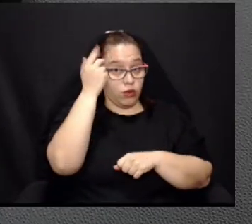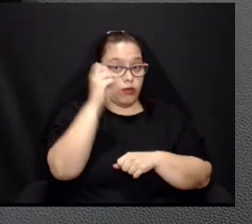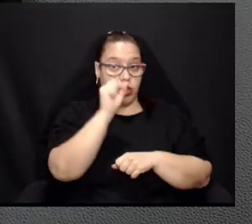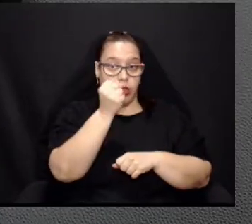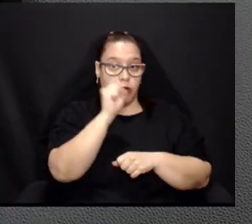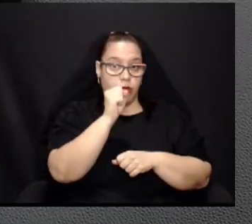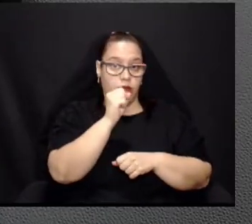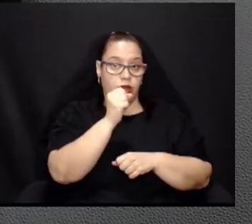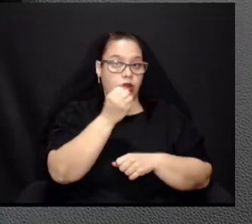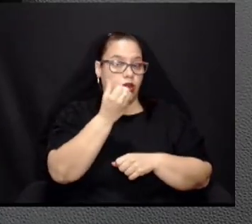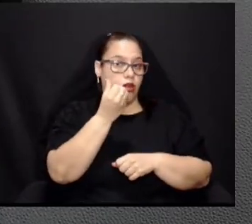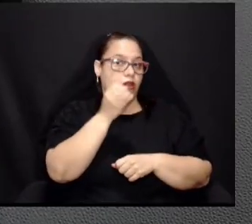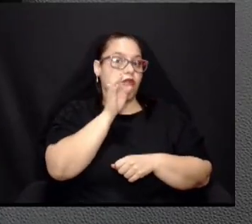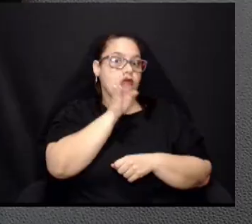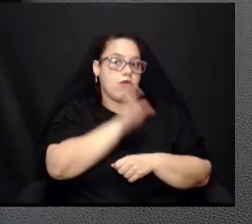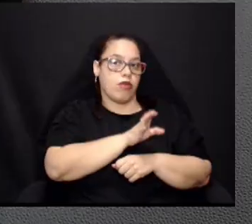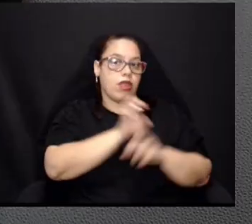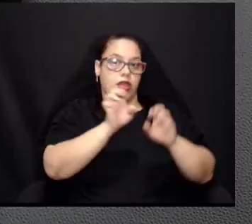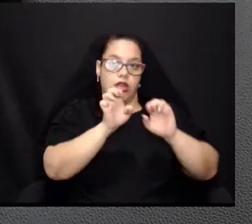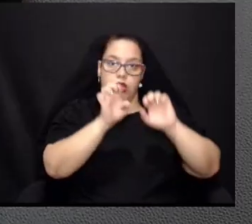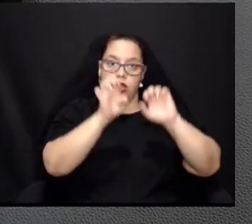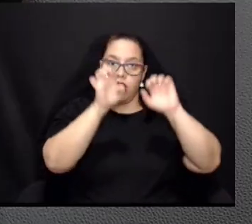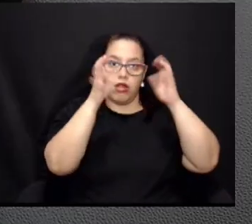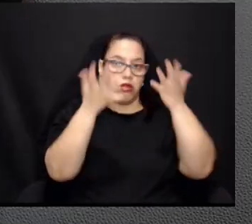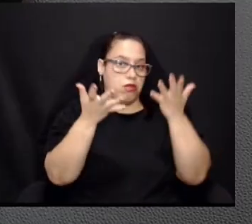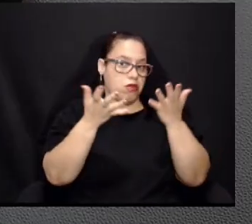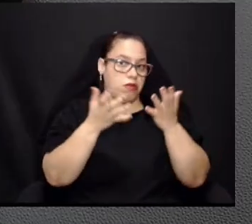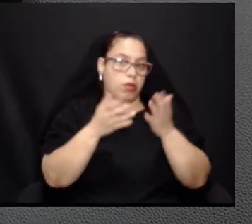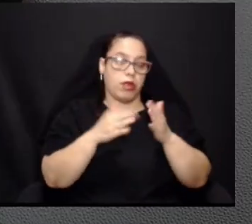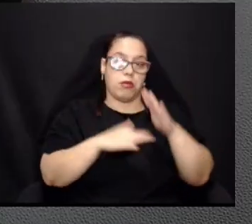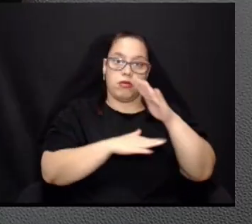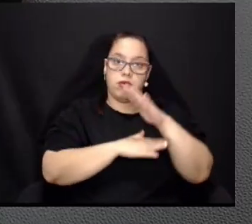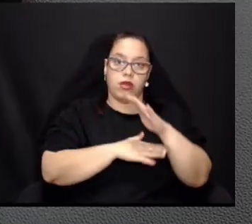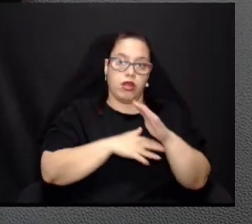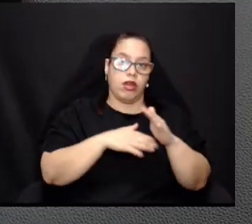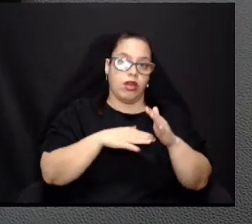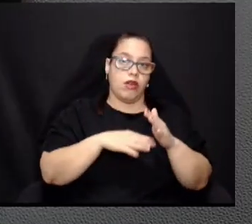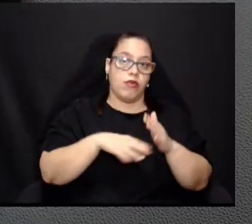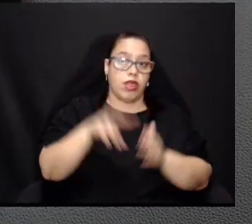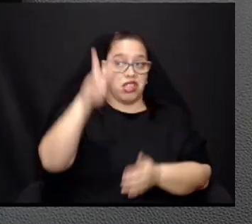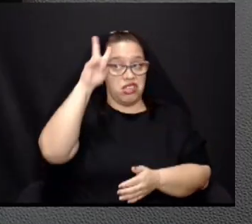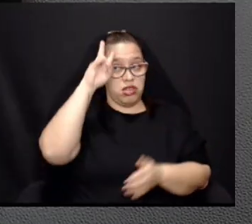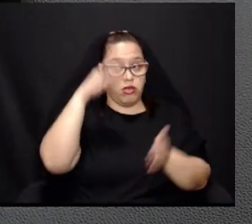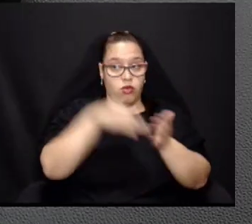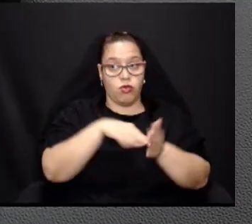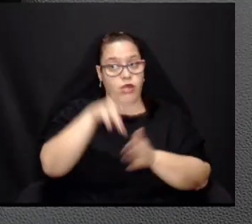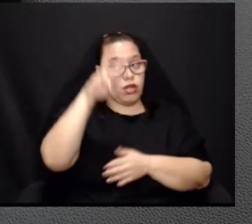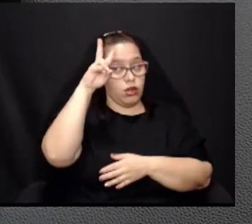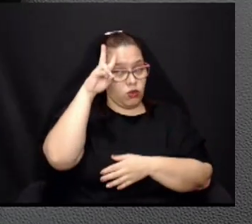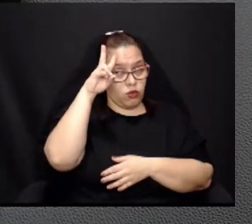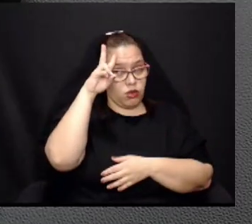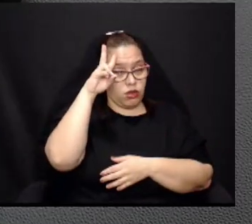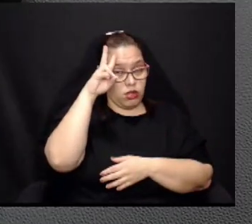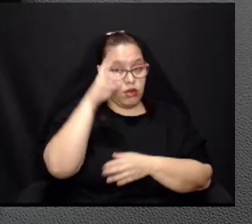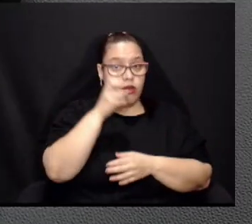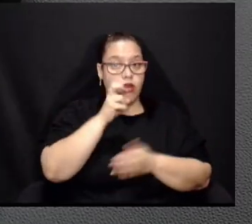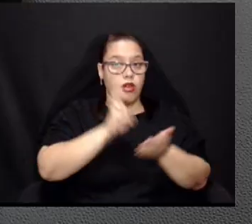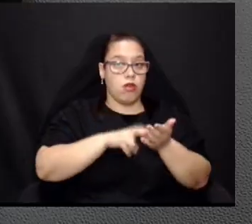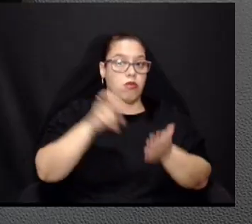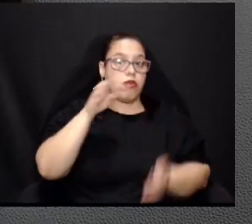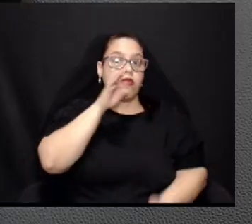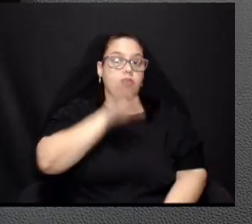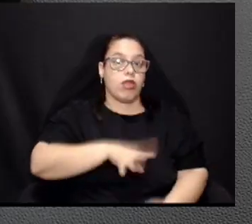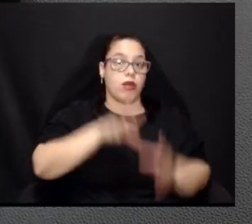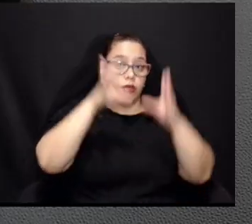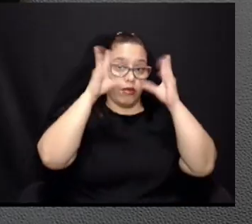A gente tem eventos na casa de segunda a segunda, manhã, tarde e noite, às vezes ocorrendo no